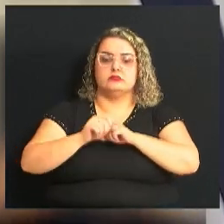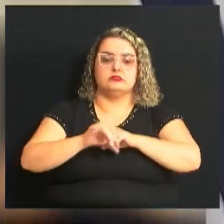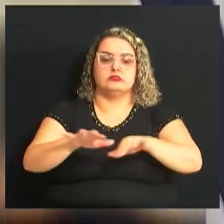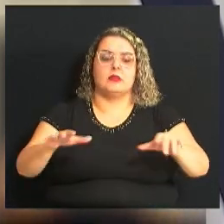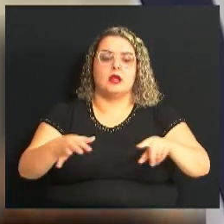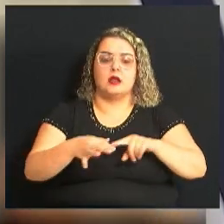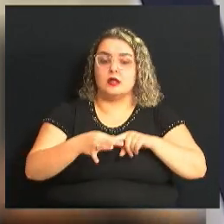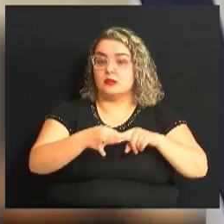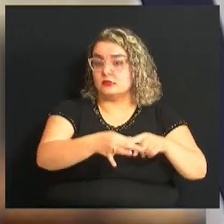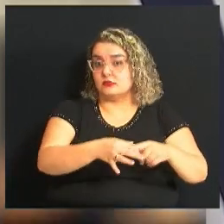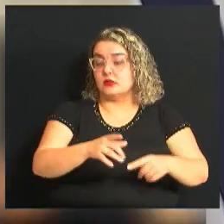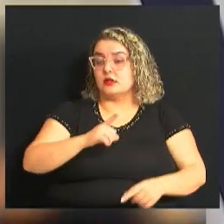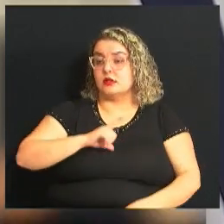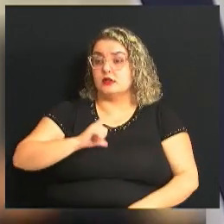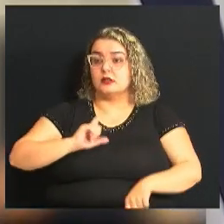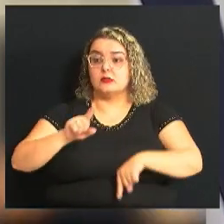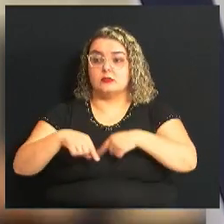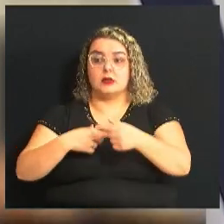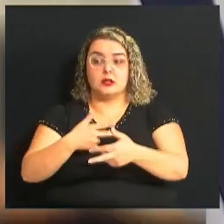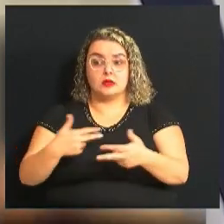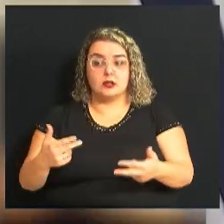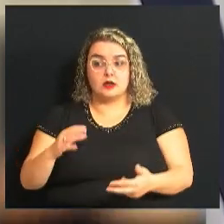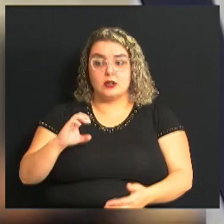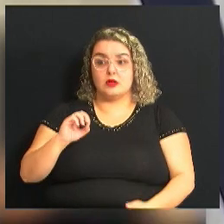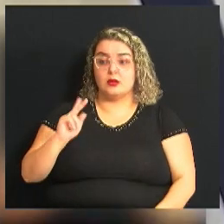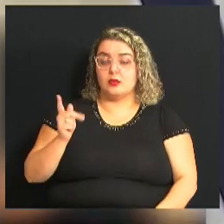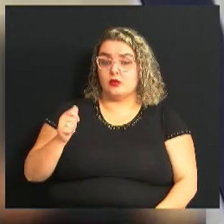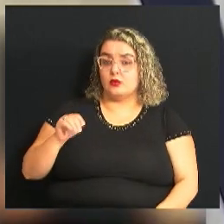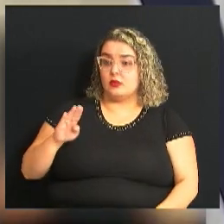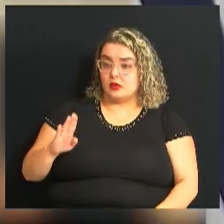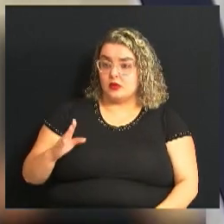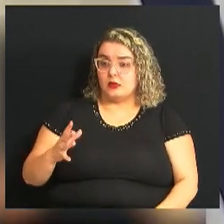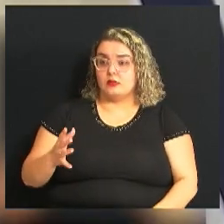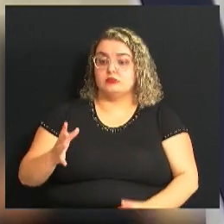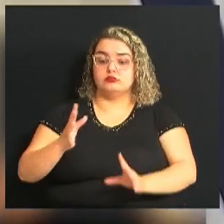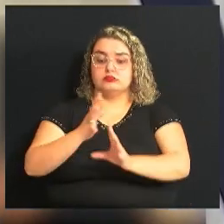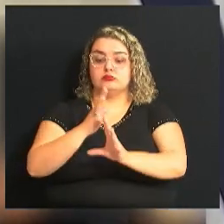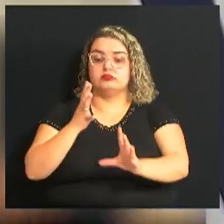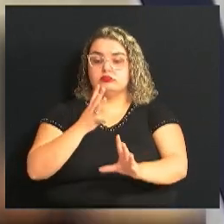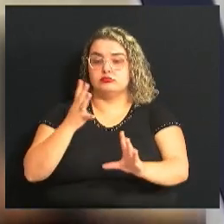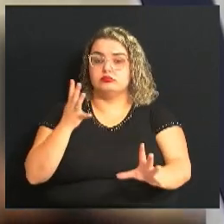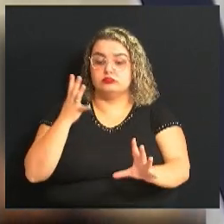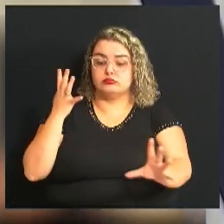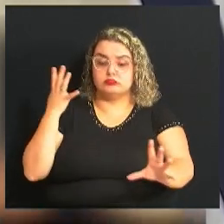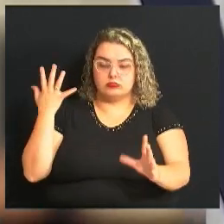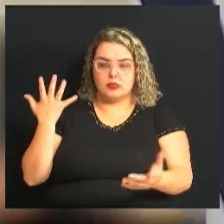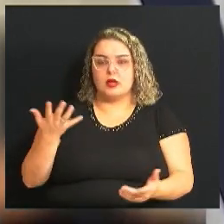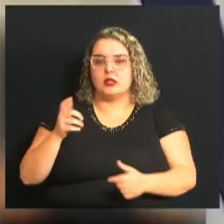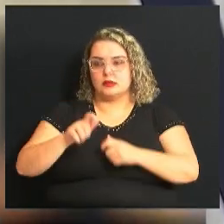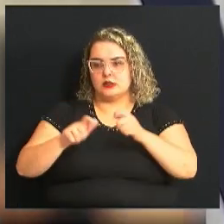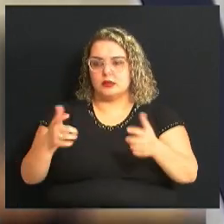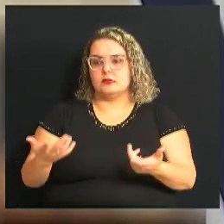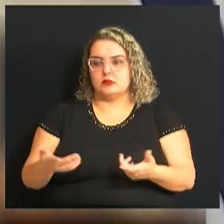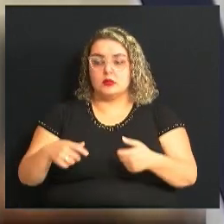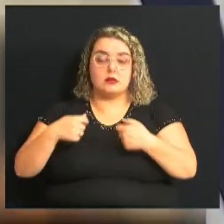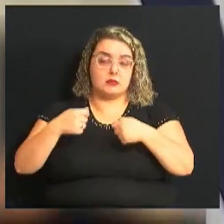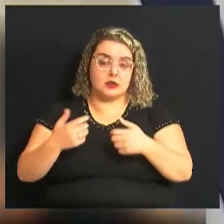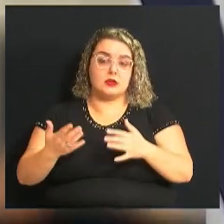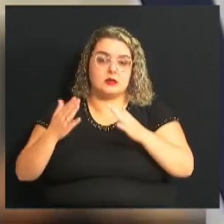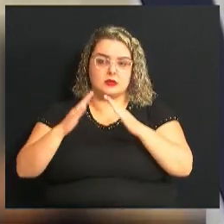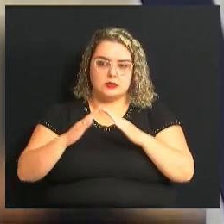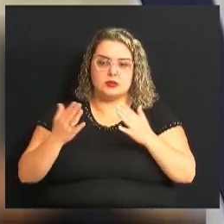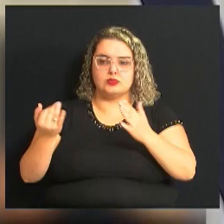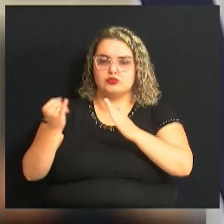e existe uma contrapartida que é feita Coab, e isso alimenta a fila de espera das pessoas que precisam de um imóvel,